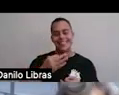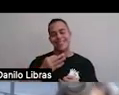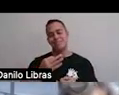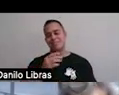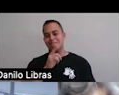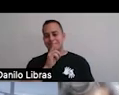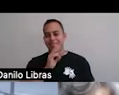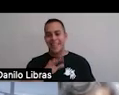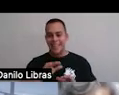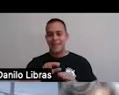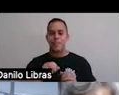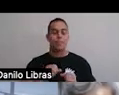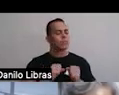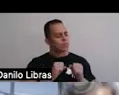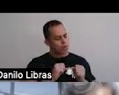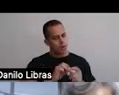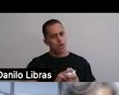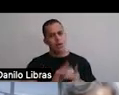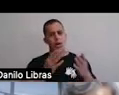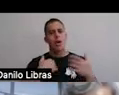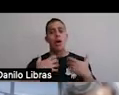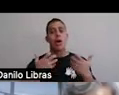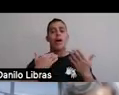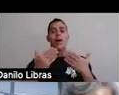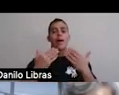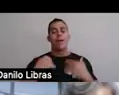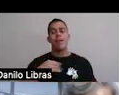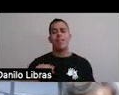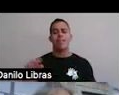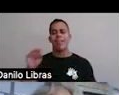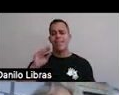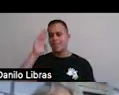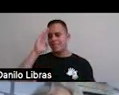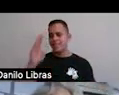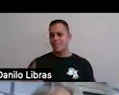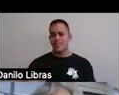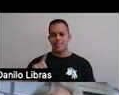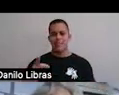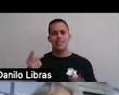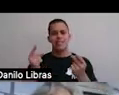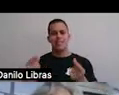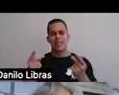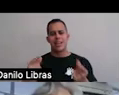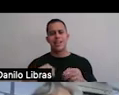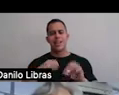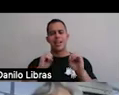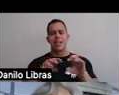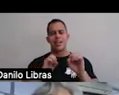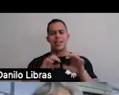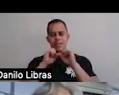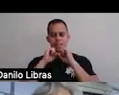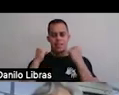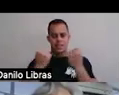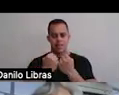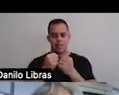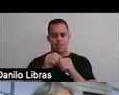Mas pode falar, porque queria conversar um pouco, senão, bom, há muito tempo que não dou aula ou seminário online e agora